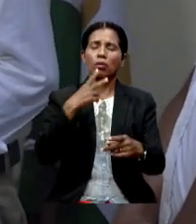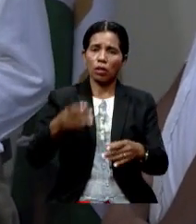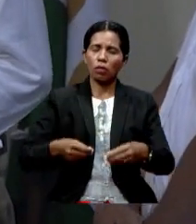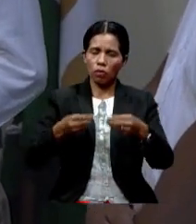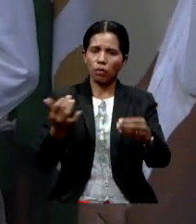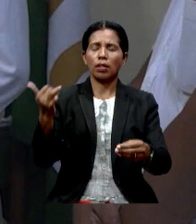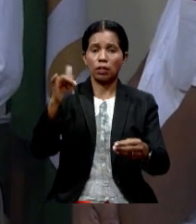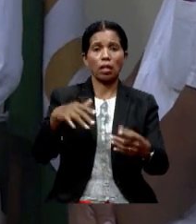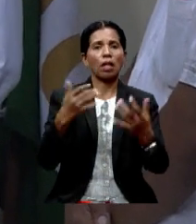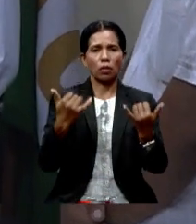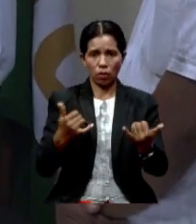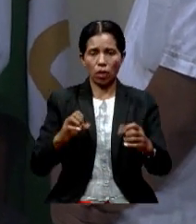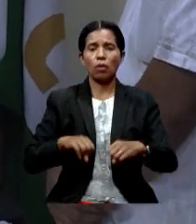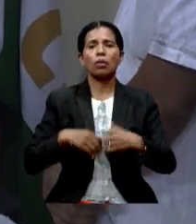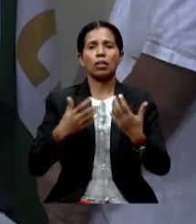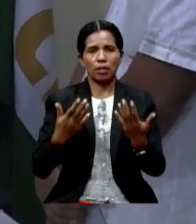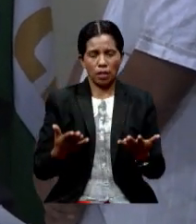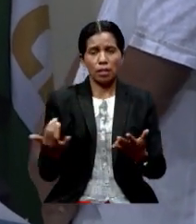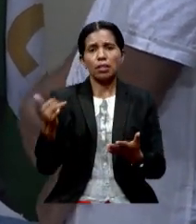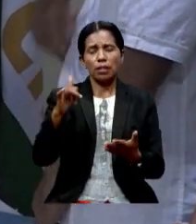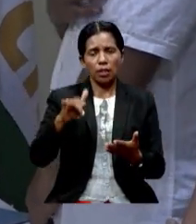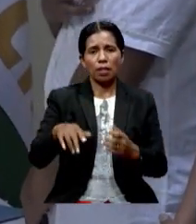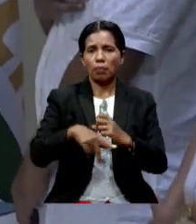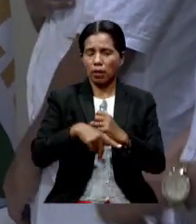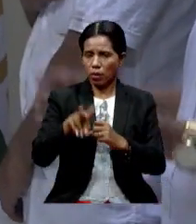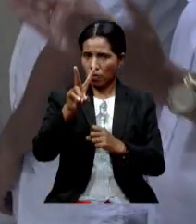agora o insa sira a tu